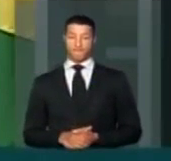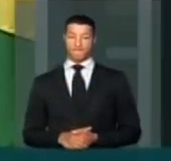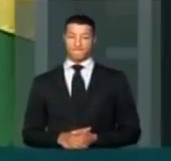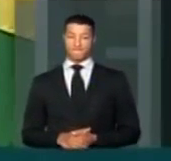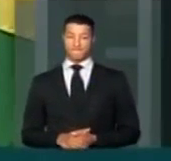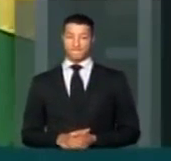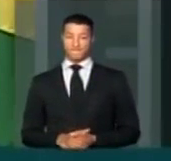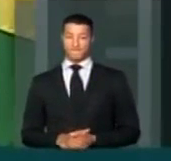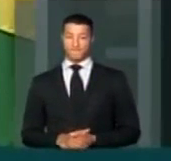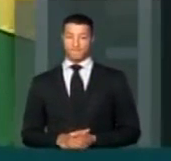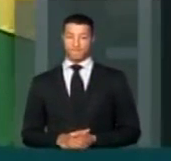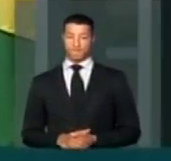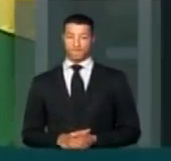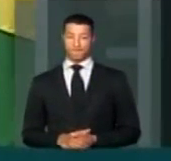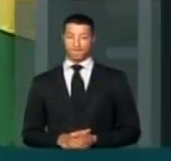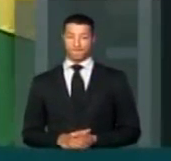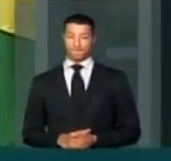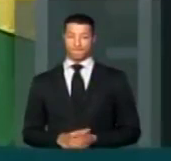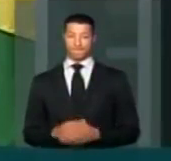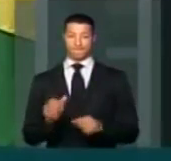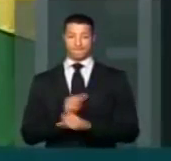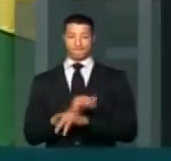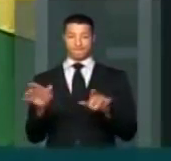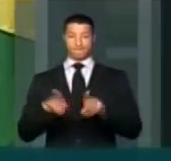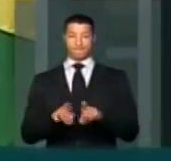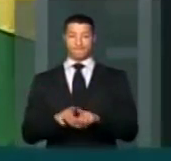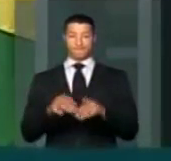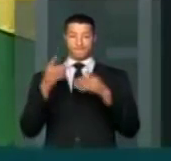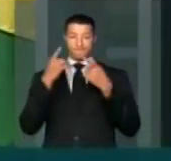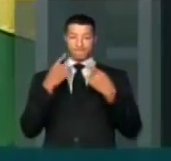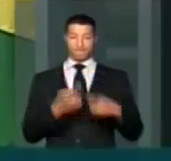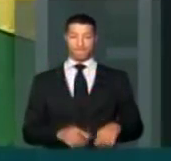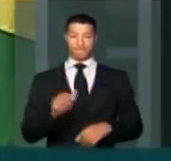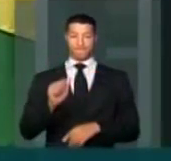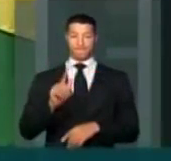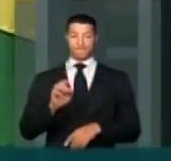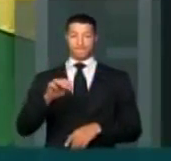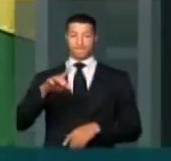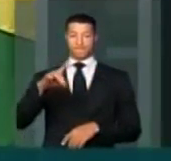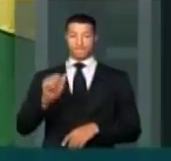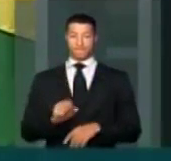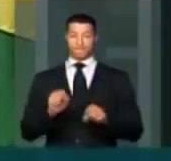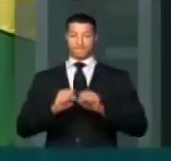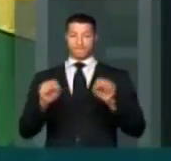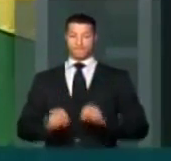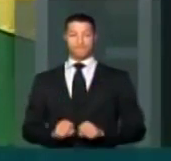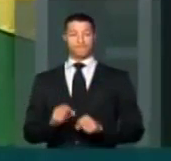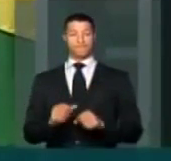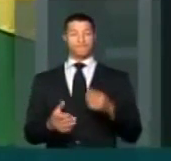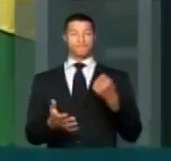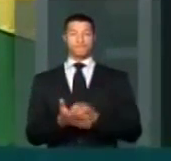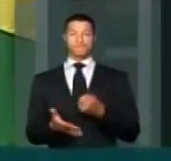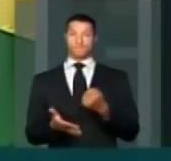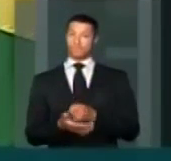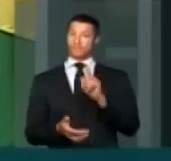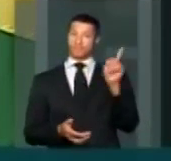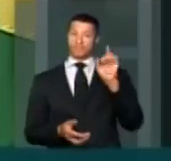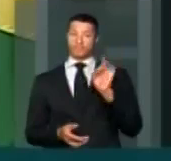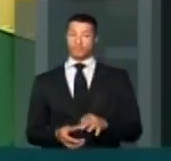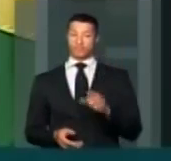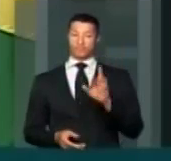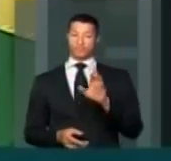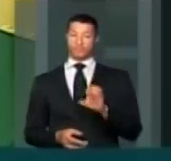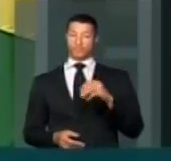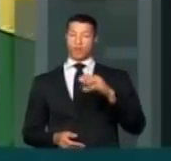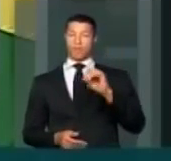judiciário. Em outra vertente, aflora a desafiadora agenda da sustentabilidade, a cobrar não só